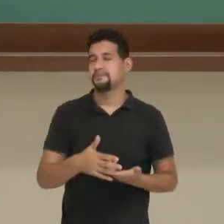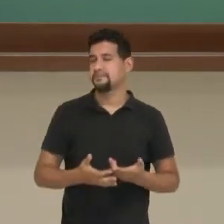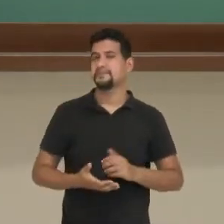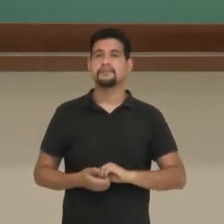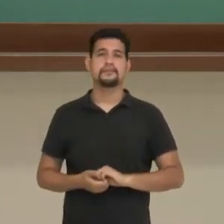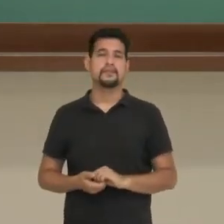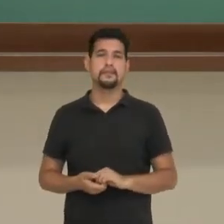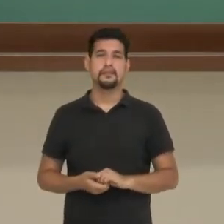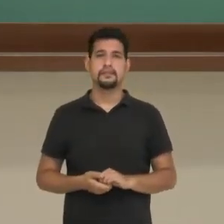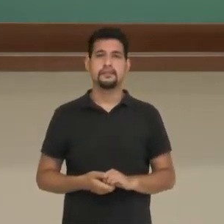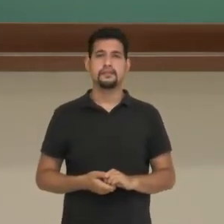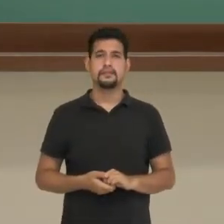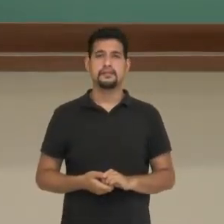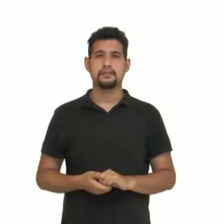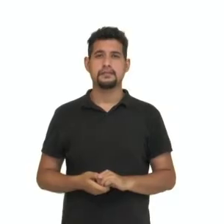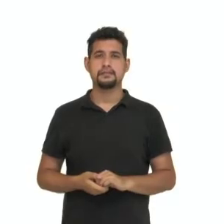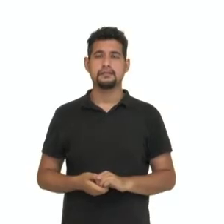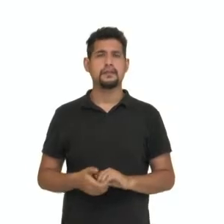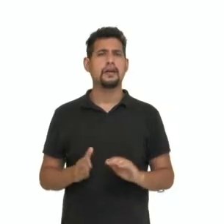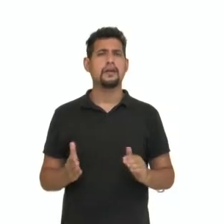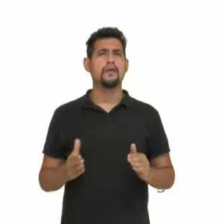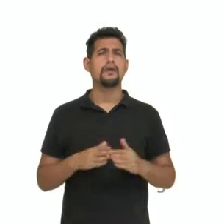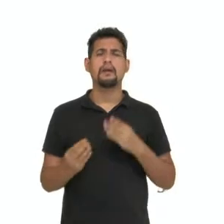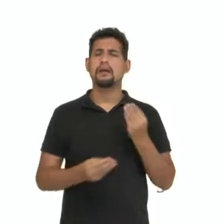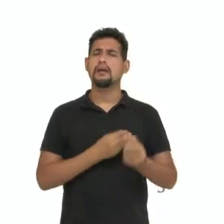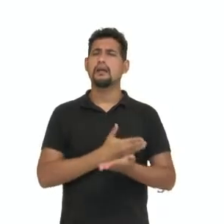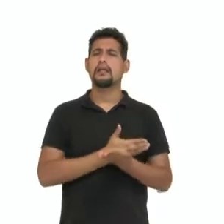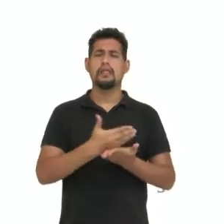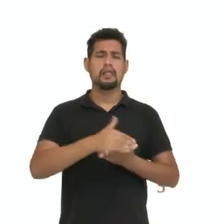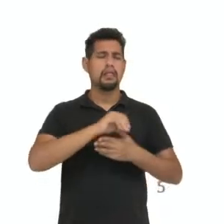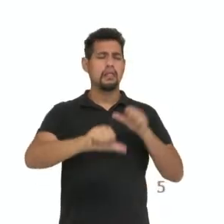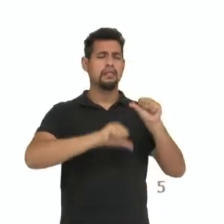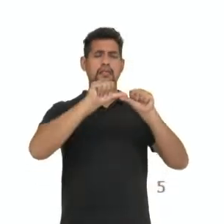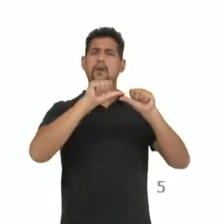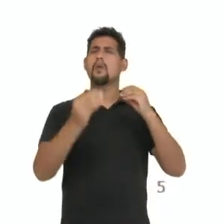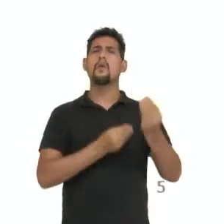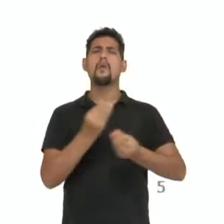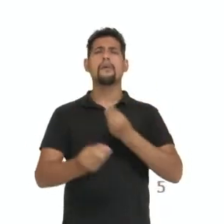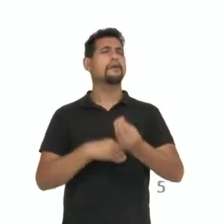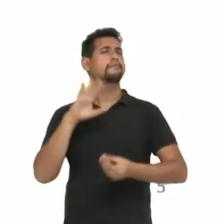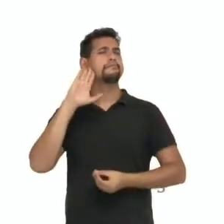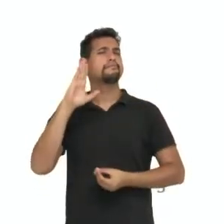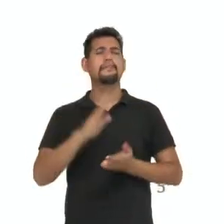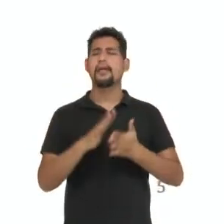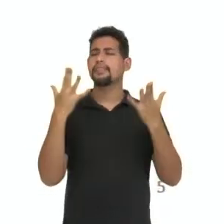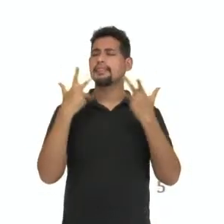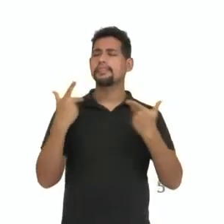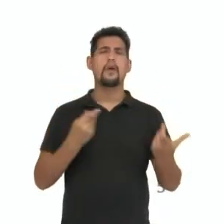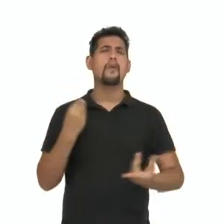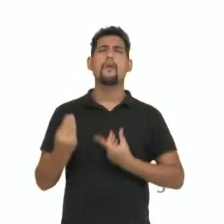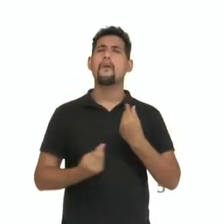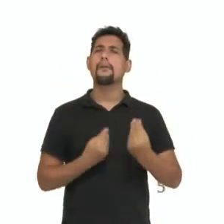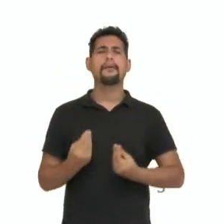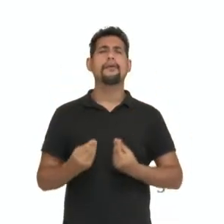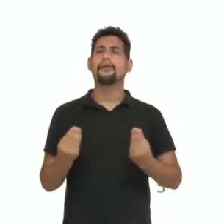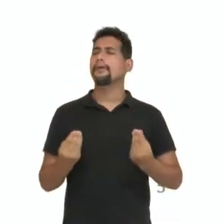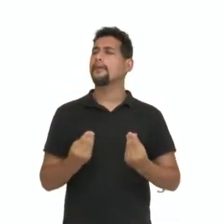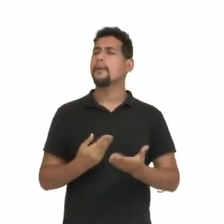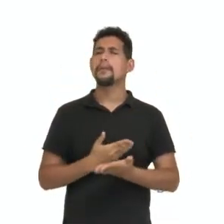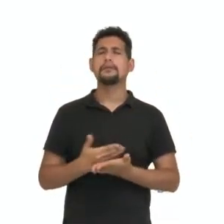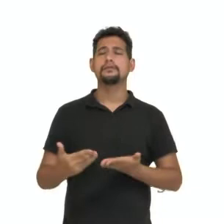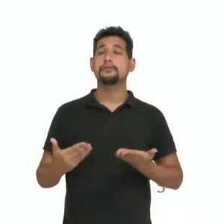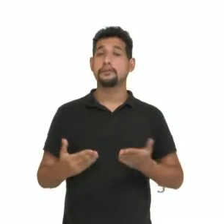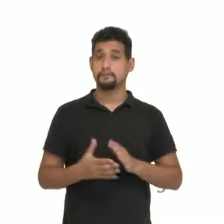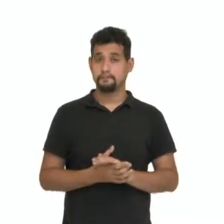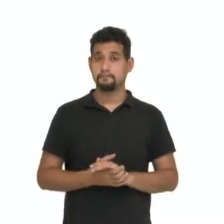ok? Agora, a origem e a evolução, né? Como que surgiram esses animais, né? Em que época, mais ou menos,